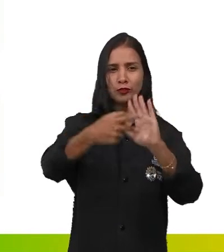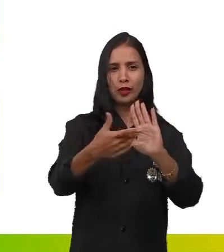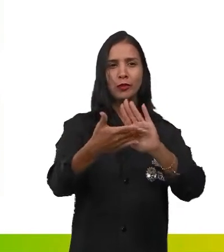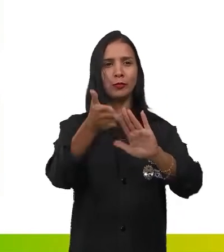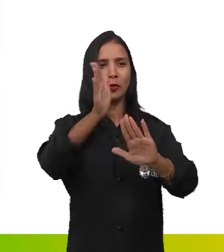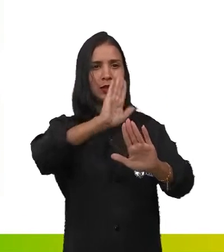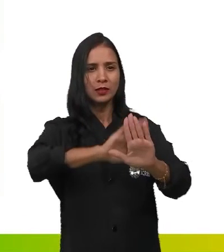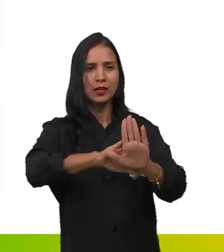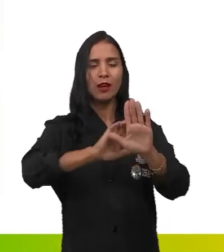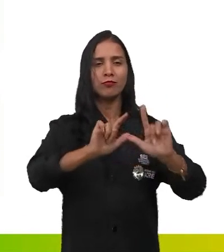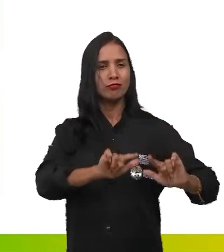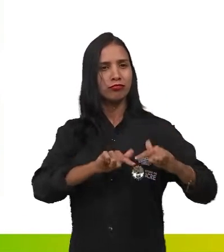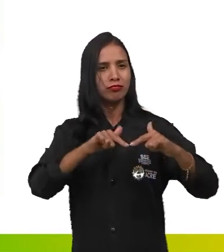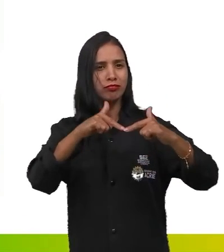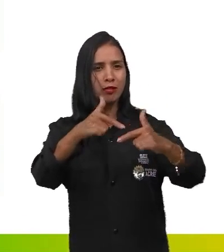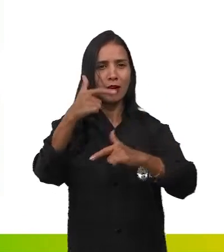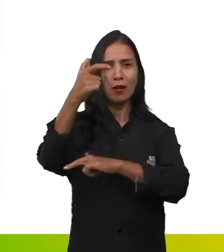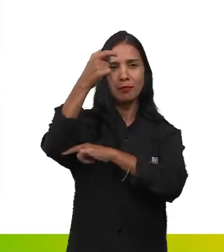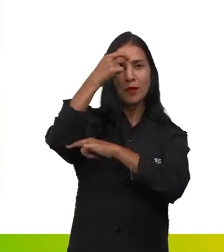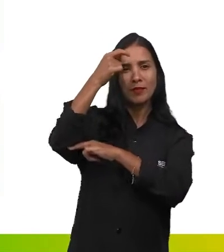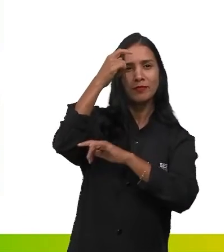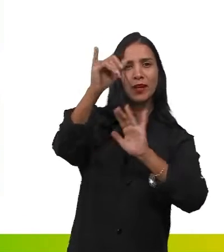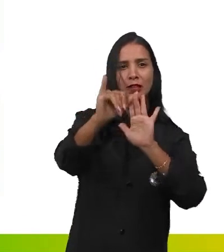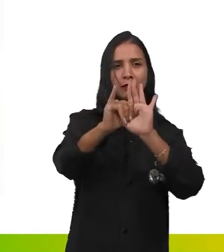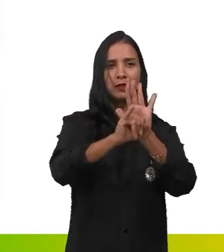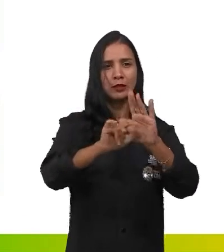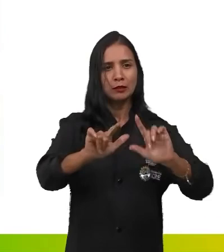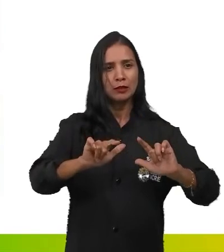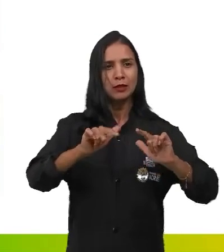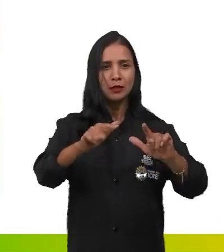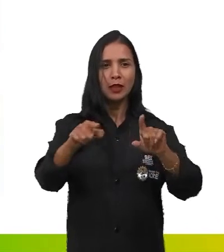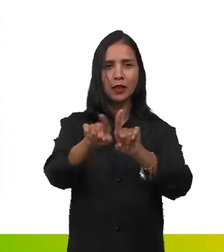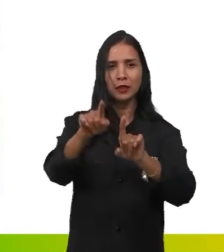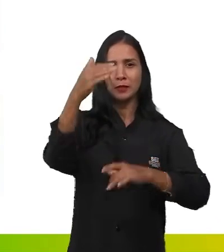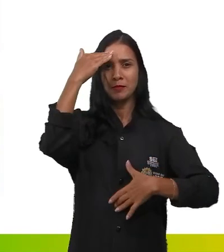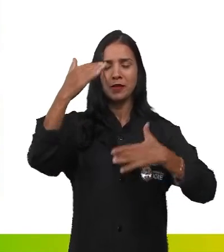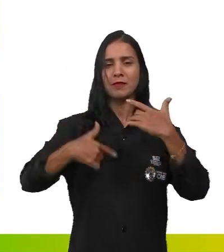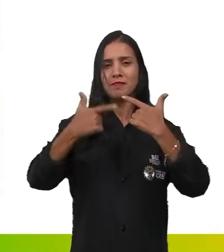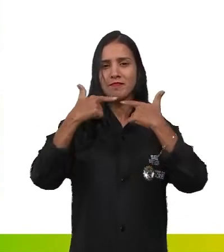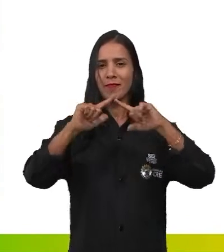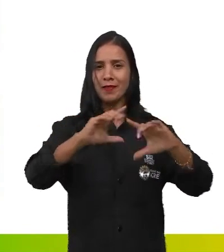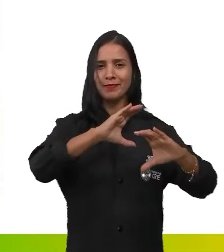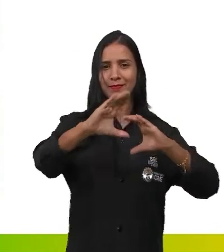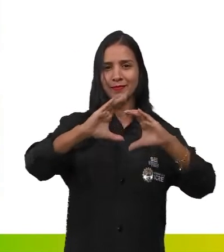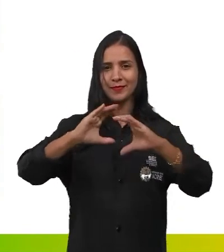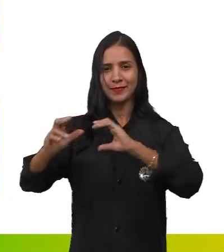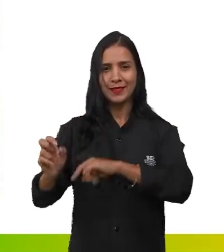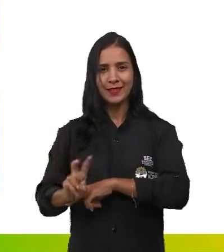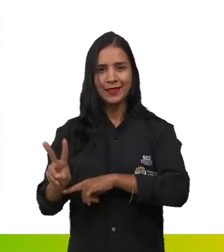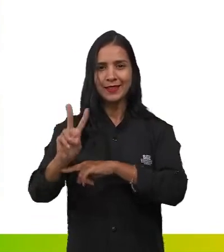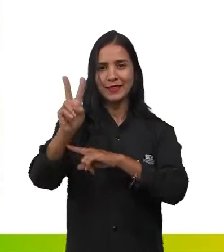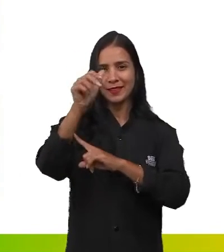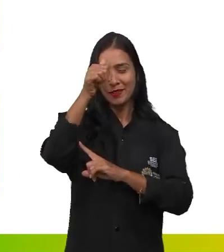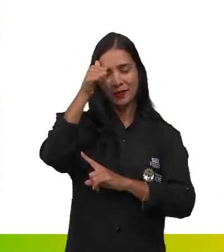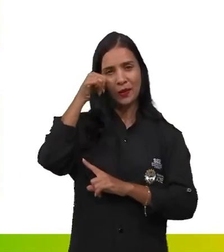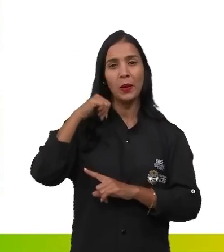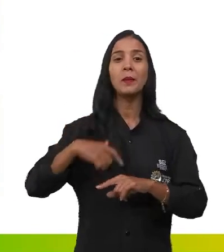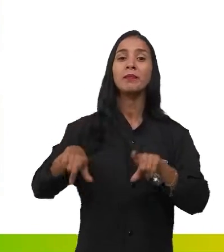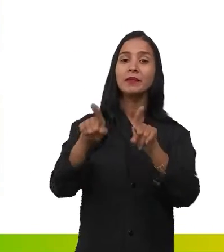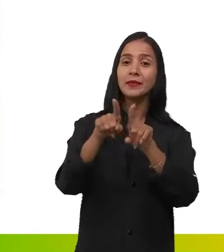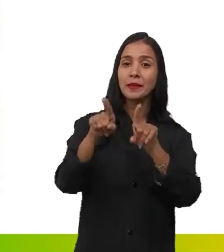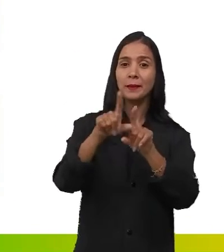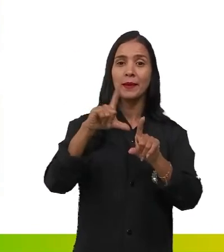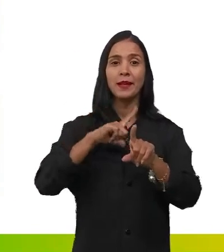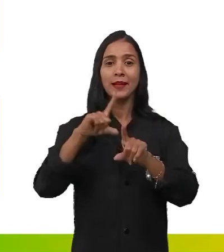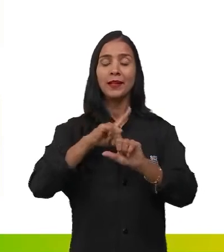resistência do corpo, como linguagem de comunicação de valores. Temos aqui uma relação, né, acerca do